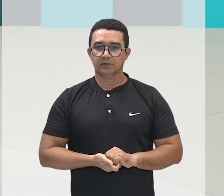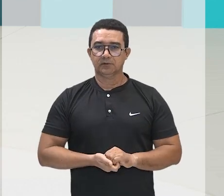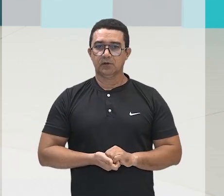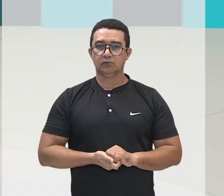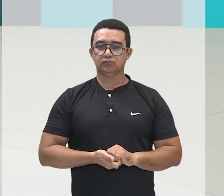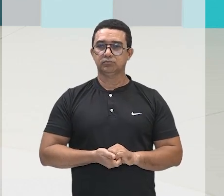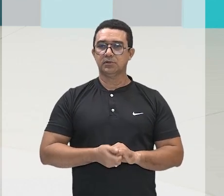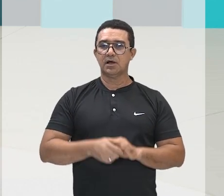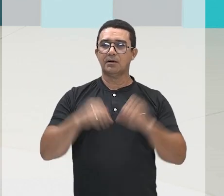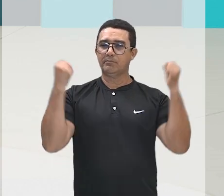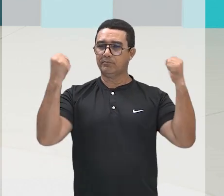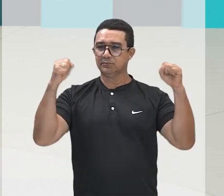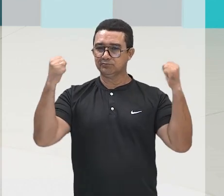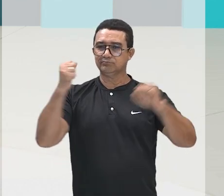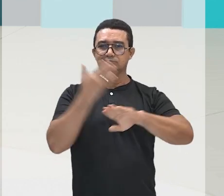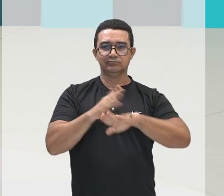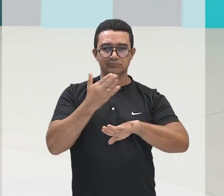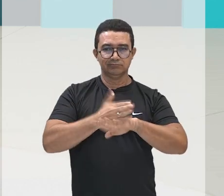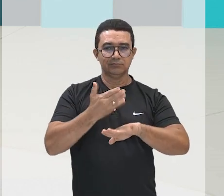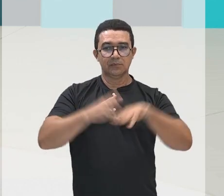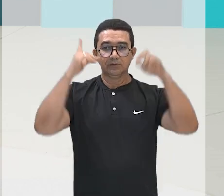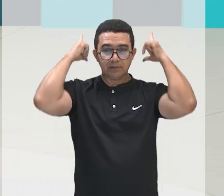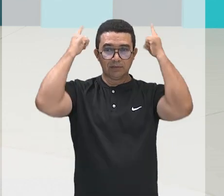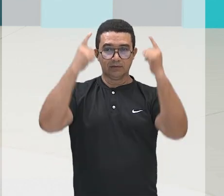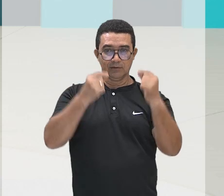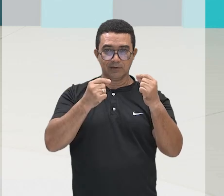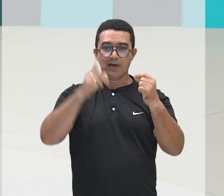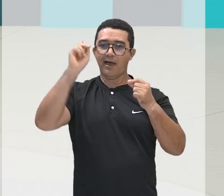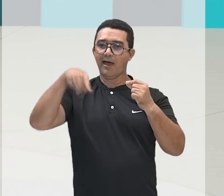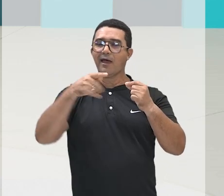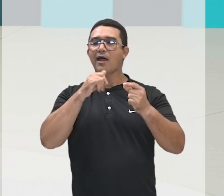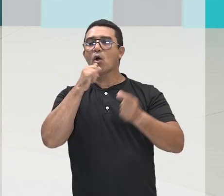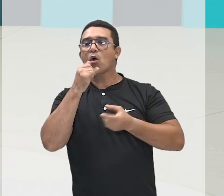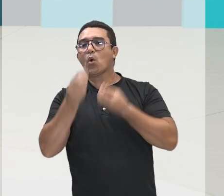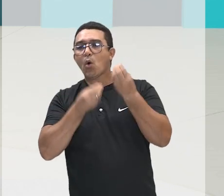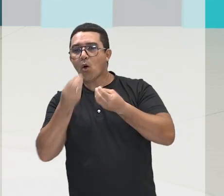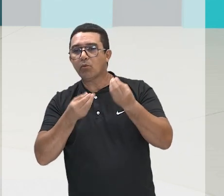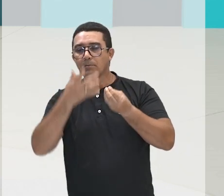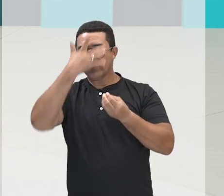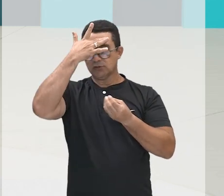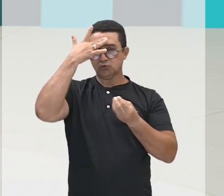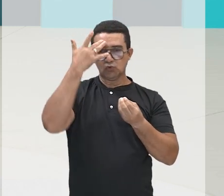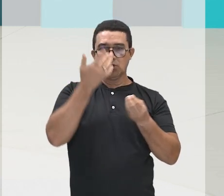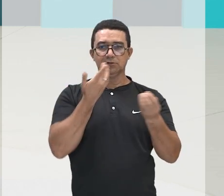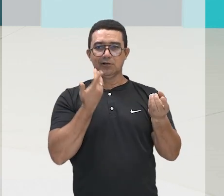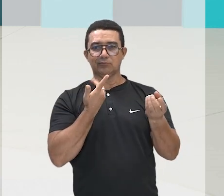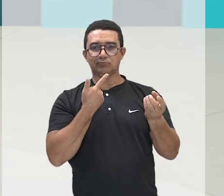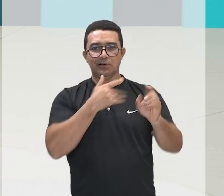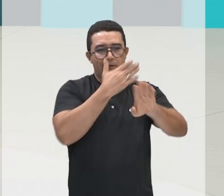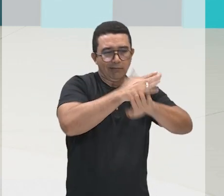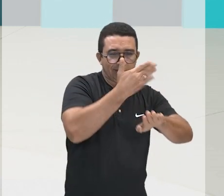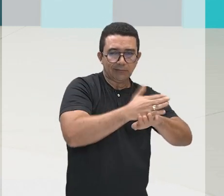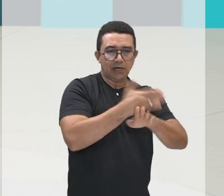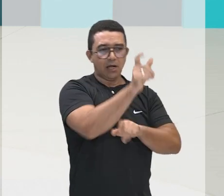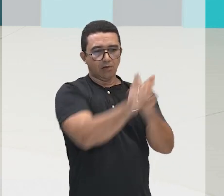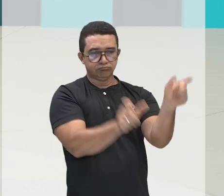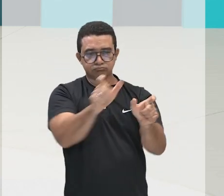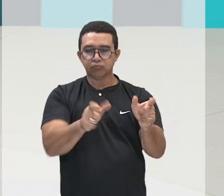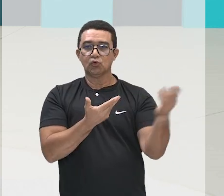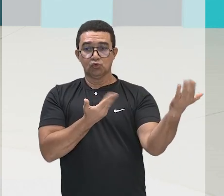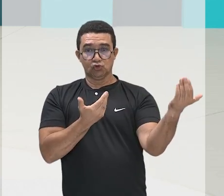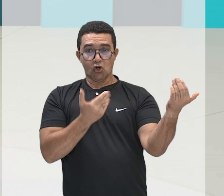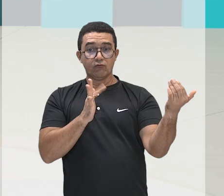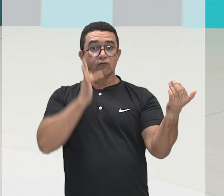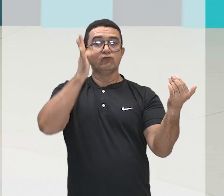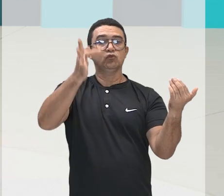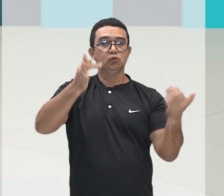da ginástica era como uma forma de você tanto preparar guerreiros, preparar os jovens para